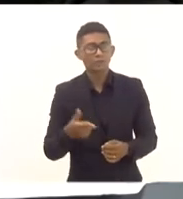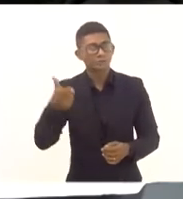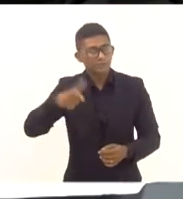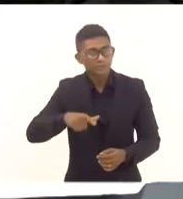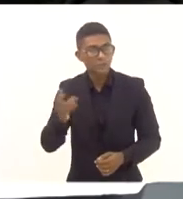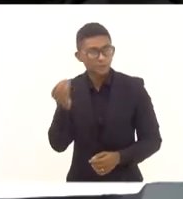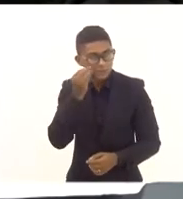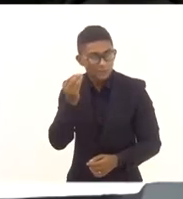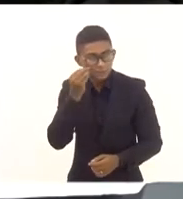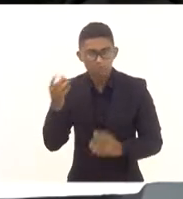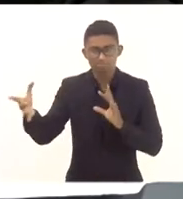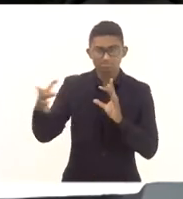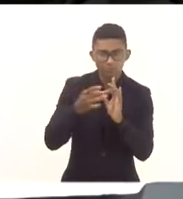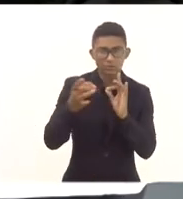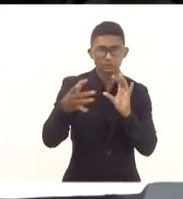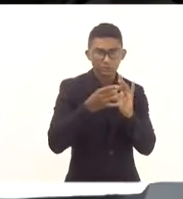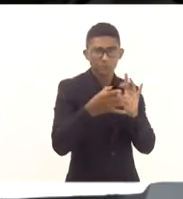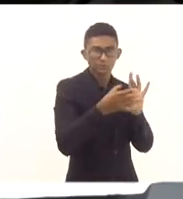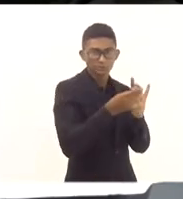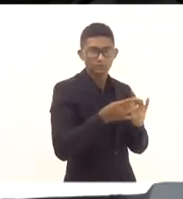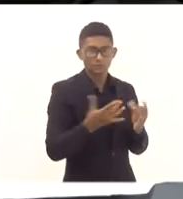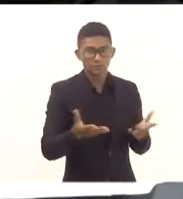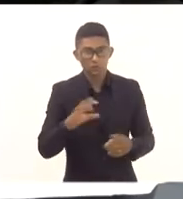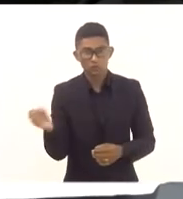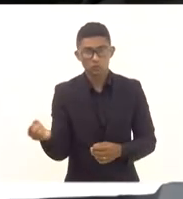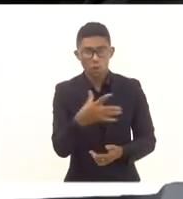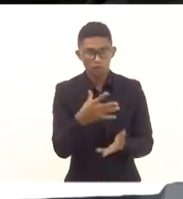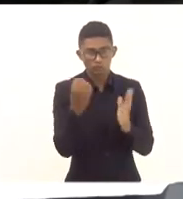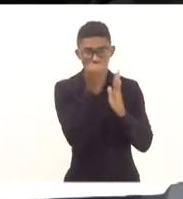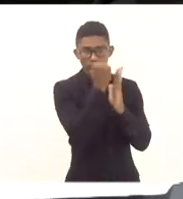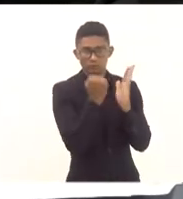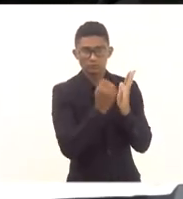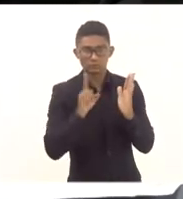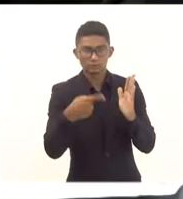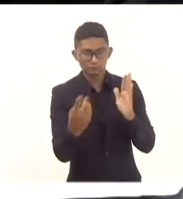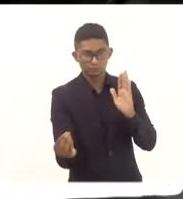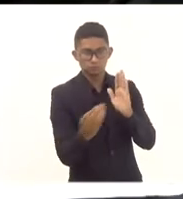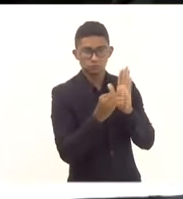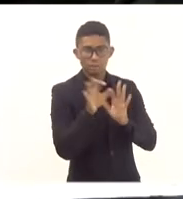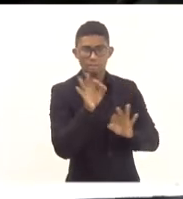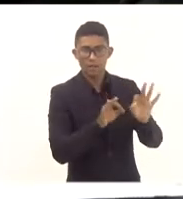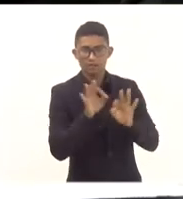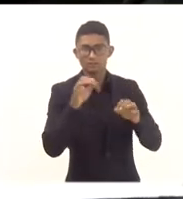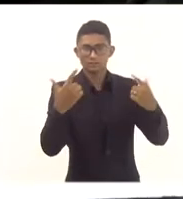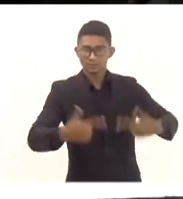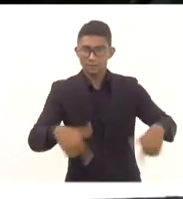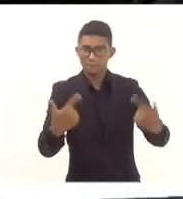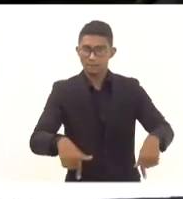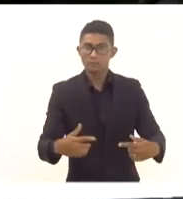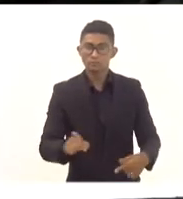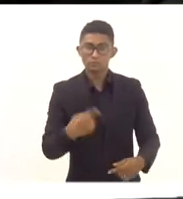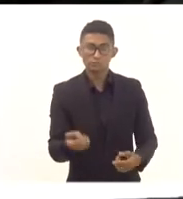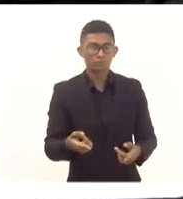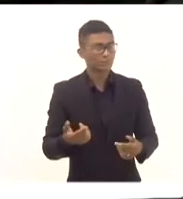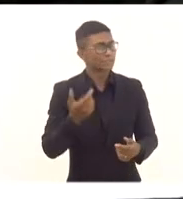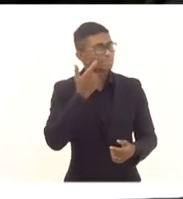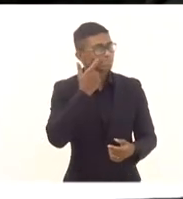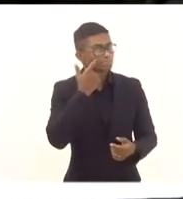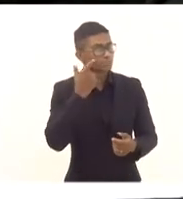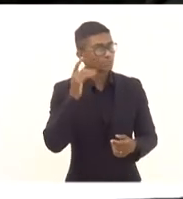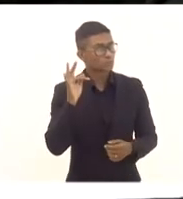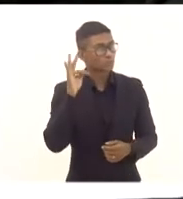inclusive nesse novo termo a gente tá colocando um plano de trabalho que a gente pretende ao final do